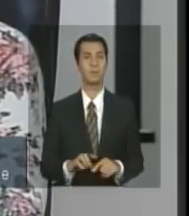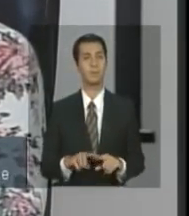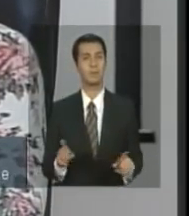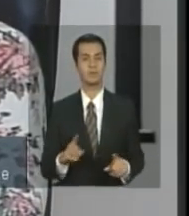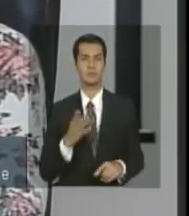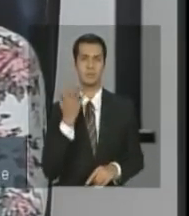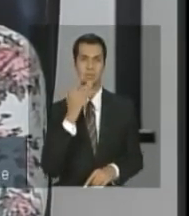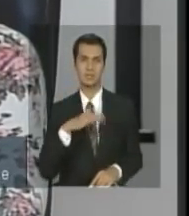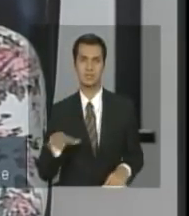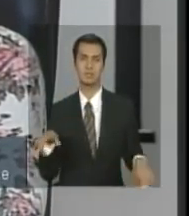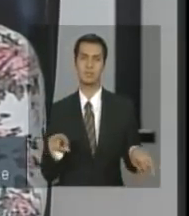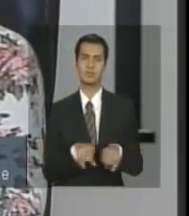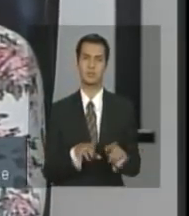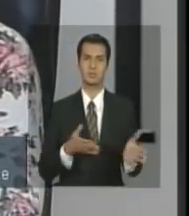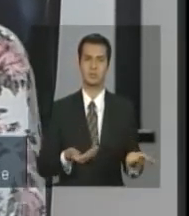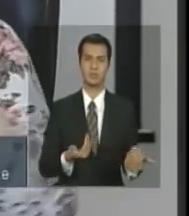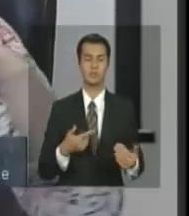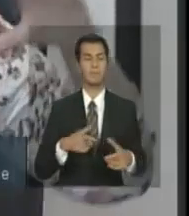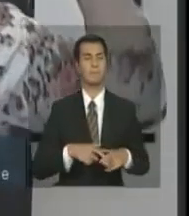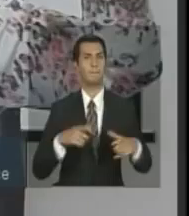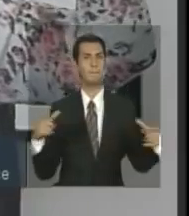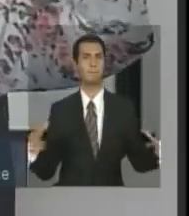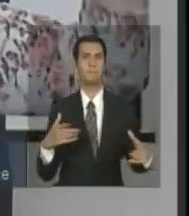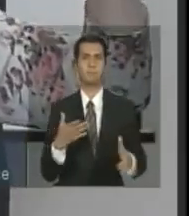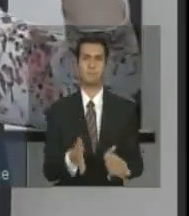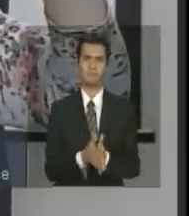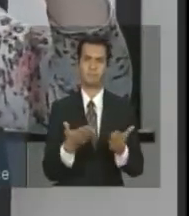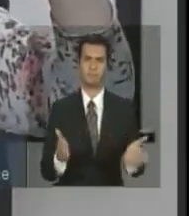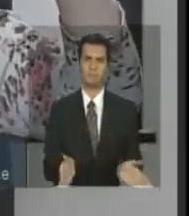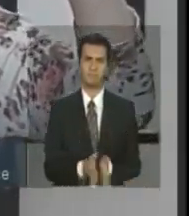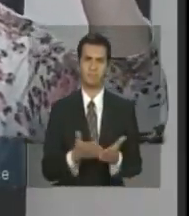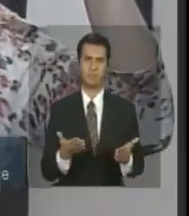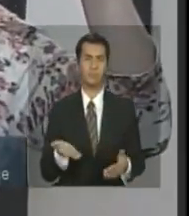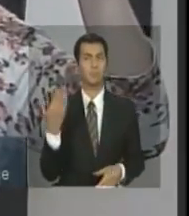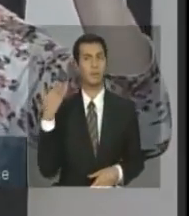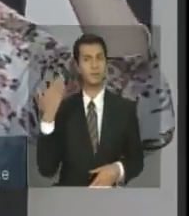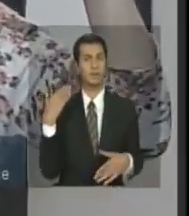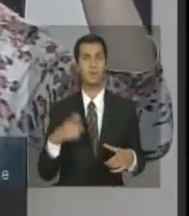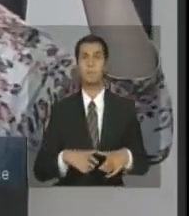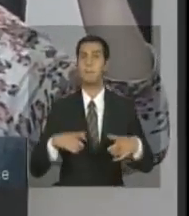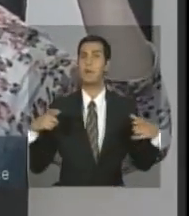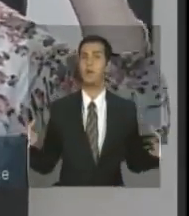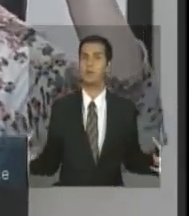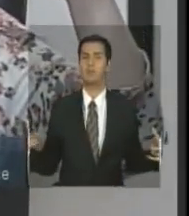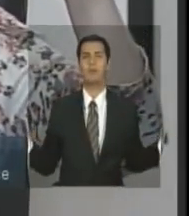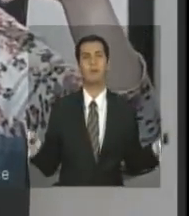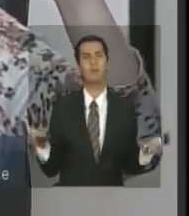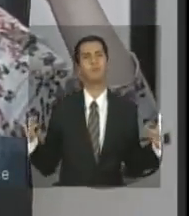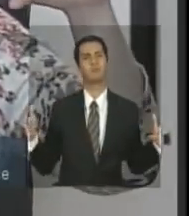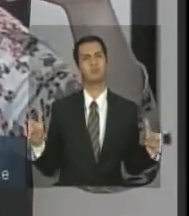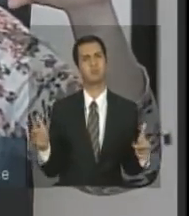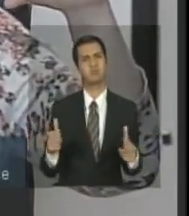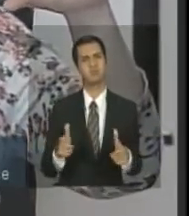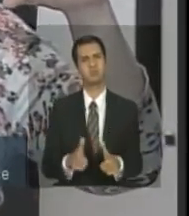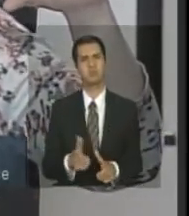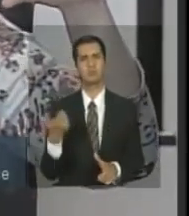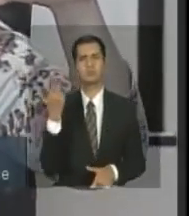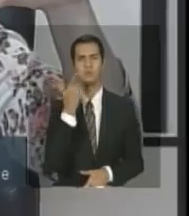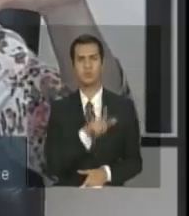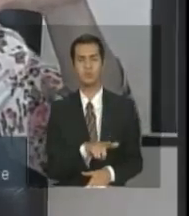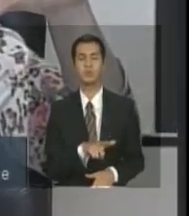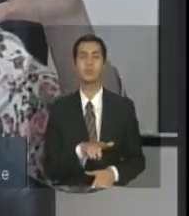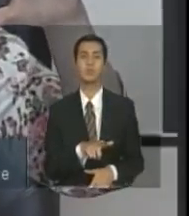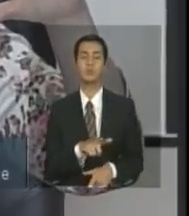da população extremamente pobre no Brasil. Agora, ela era muito maior e foi, e diminuiu muito,